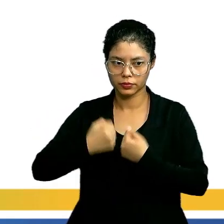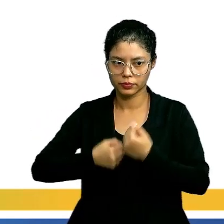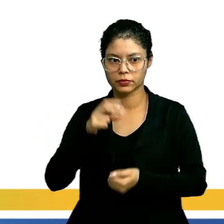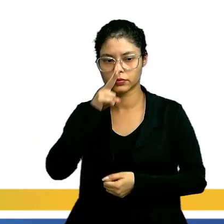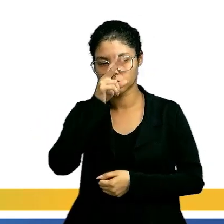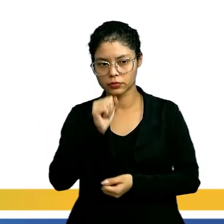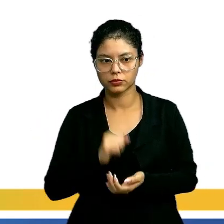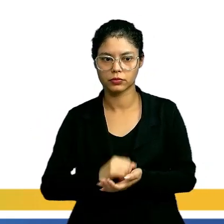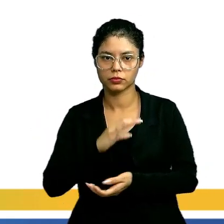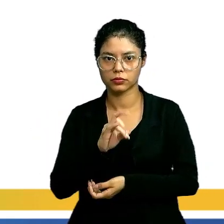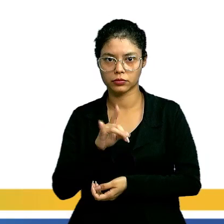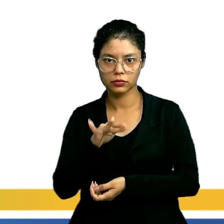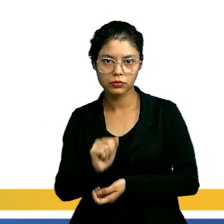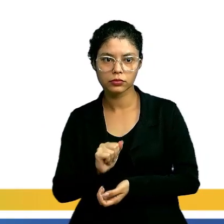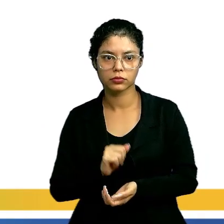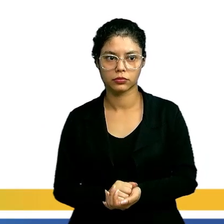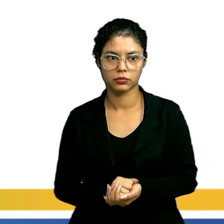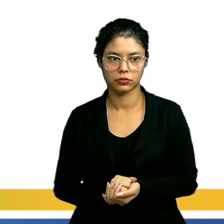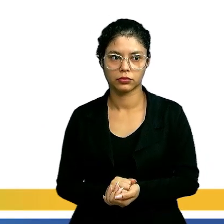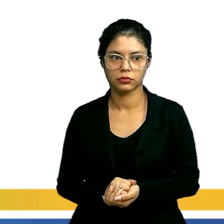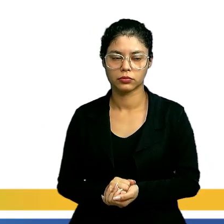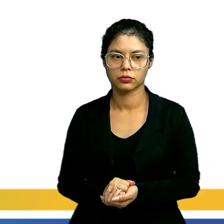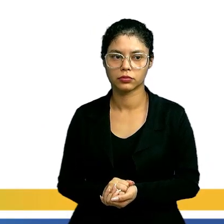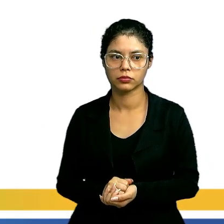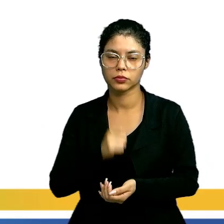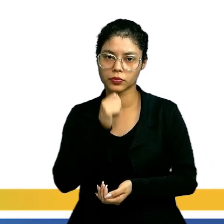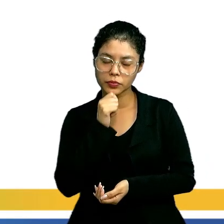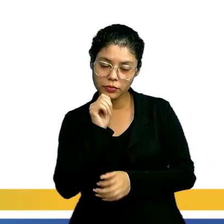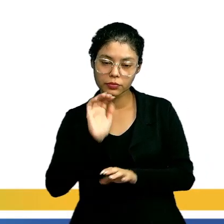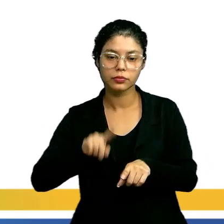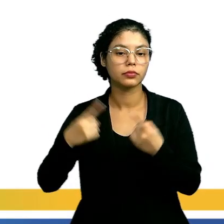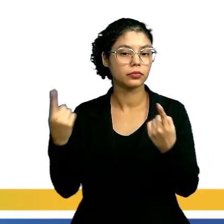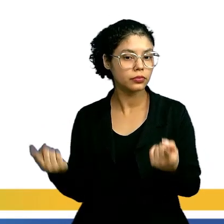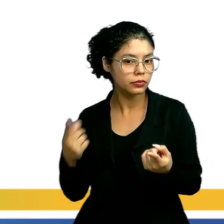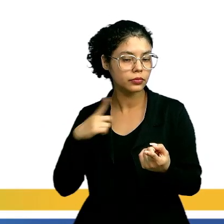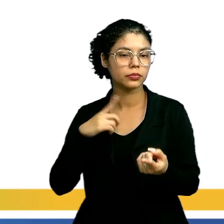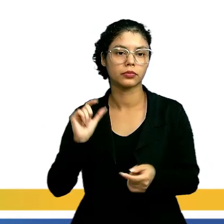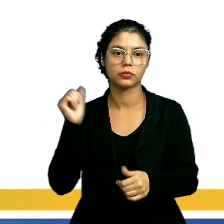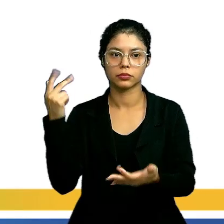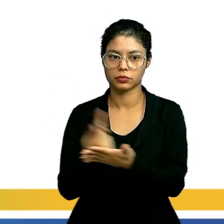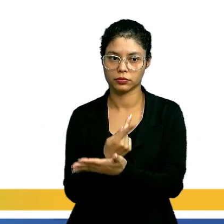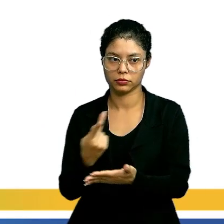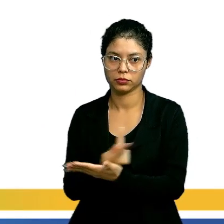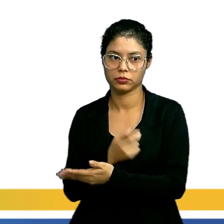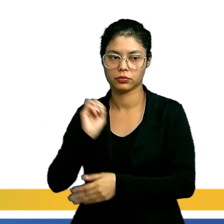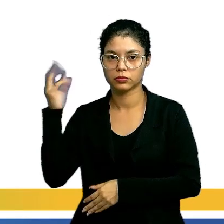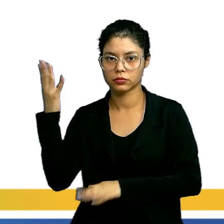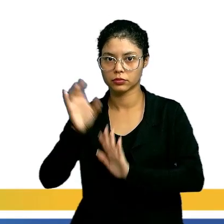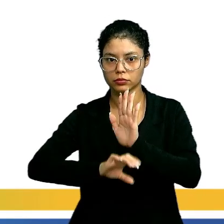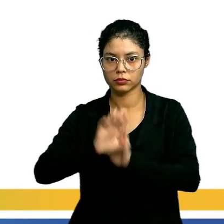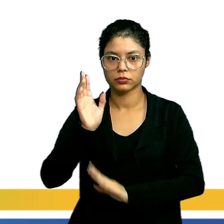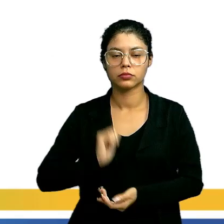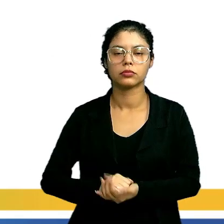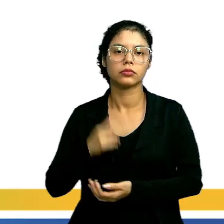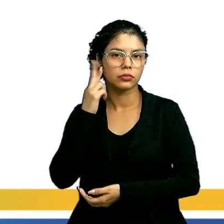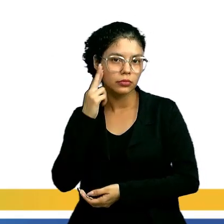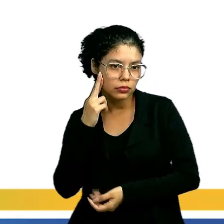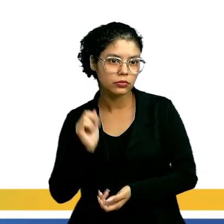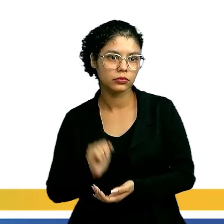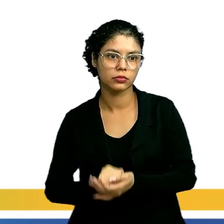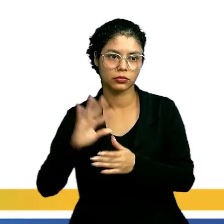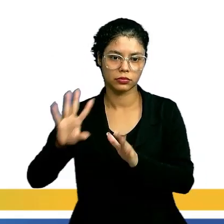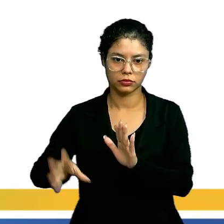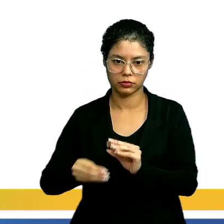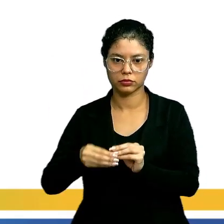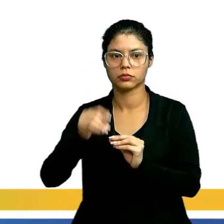de atrito com o asfalto. No entanto, ocorre um erro conceitual que comumente é